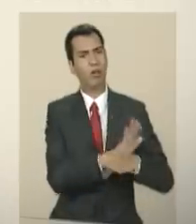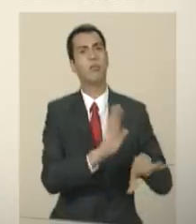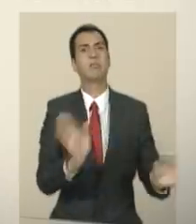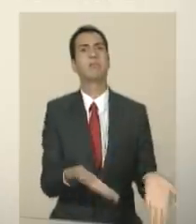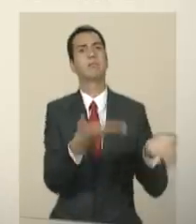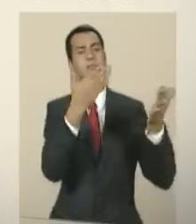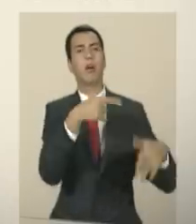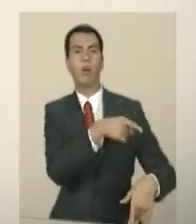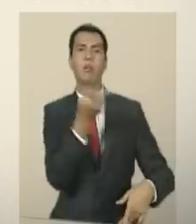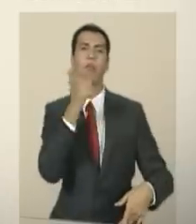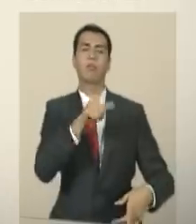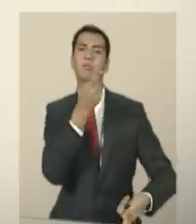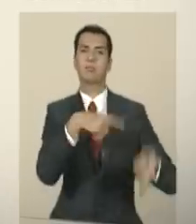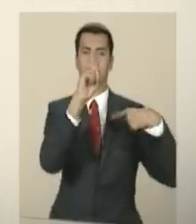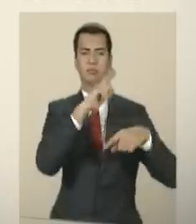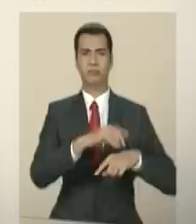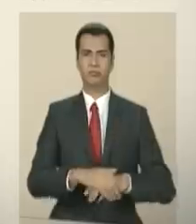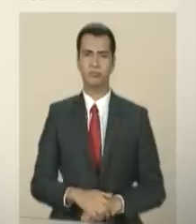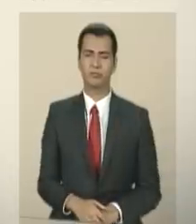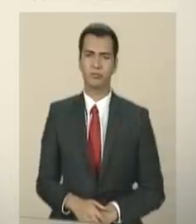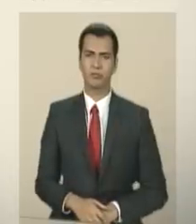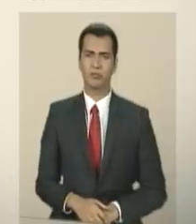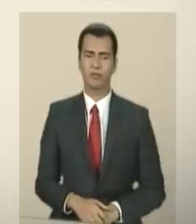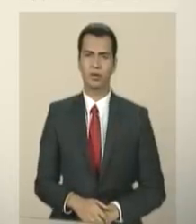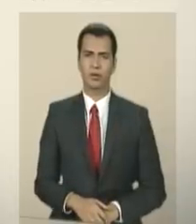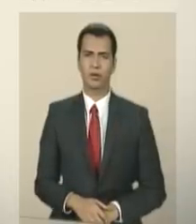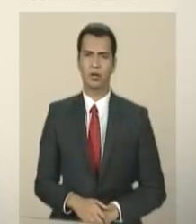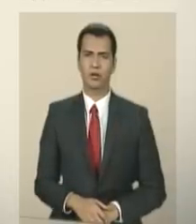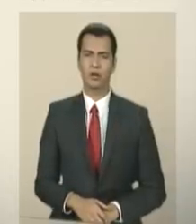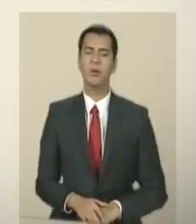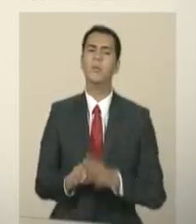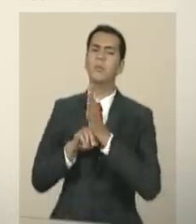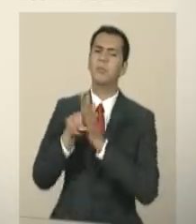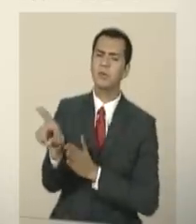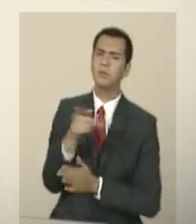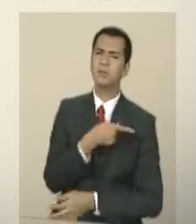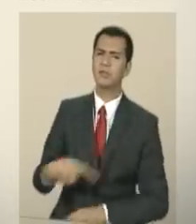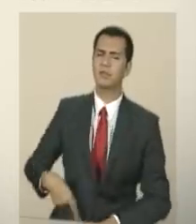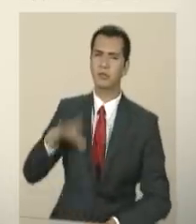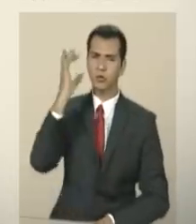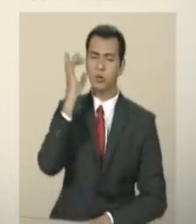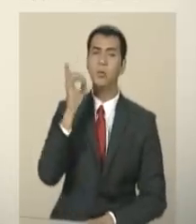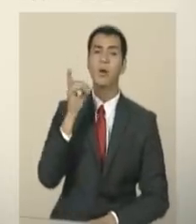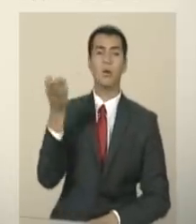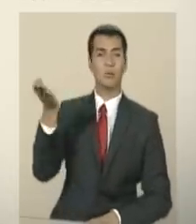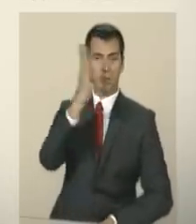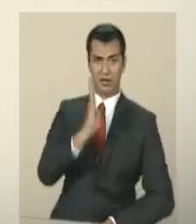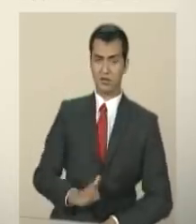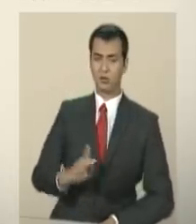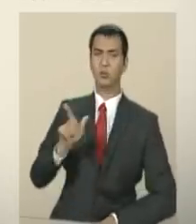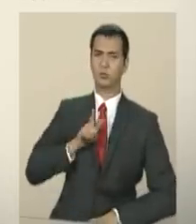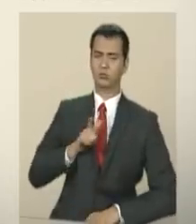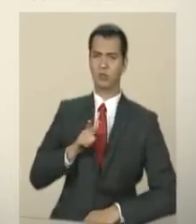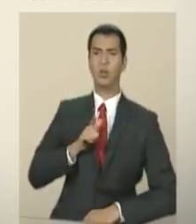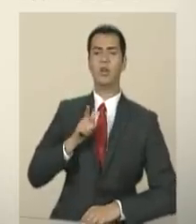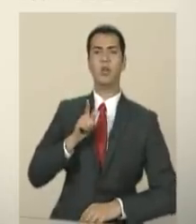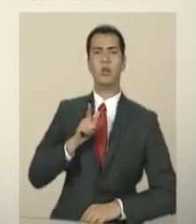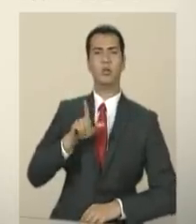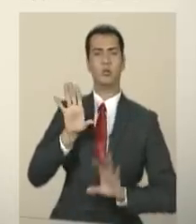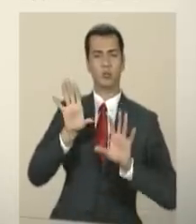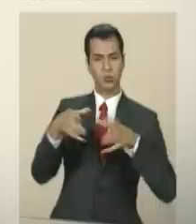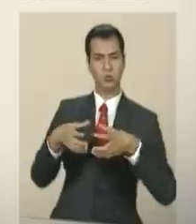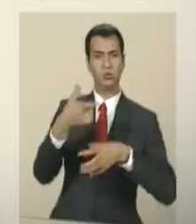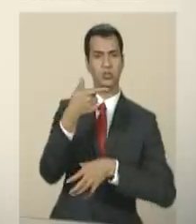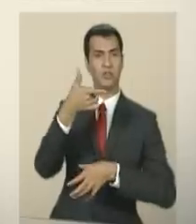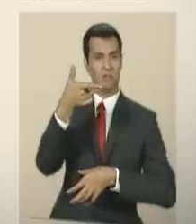as dificuldades o Brasil foi citado no comunicado final do G20 como um dos países de Economia sólida isso quer dizer que a crise